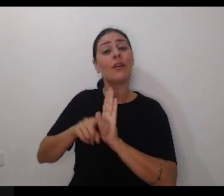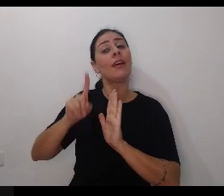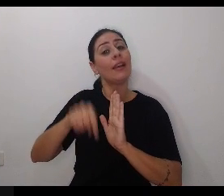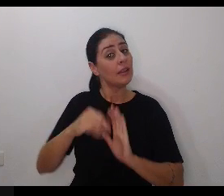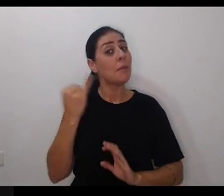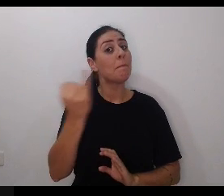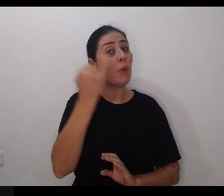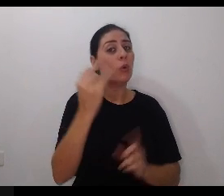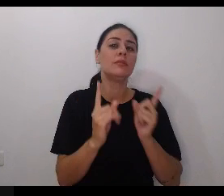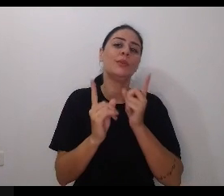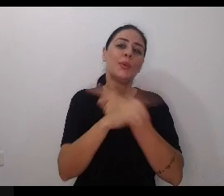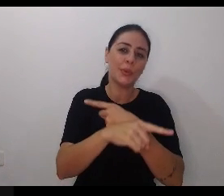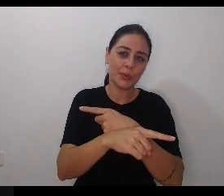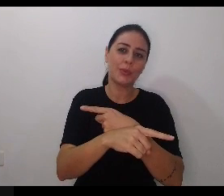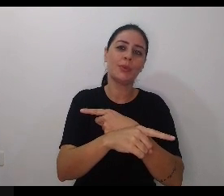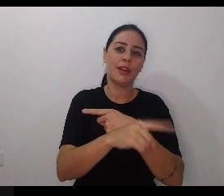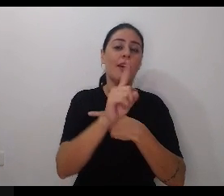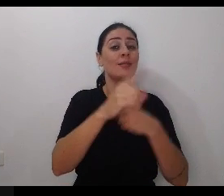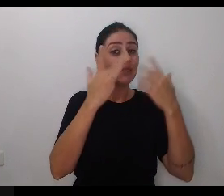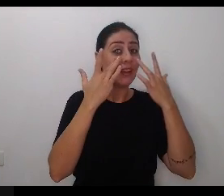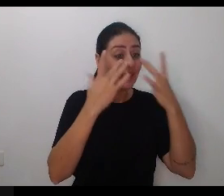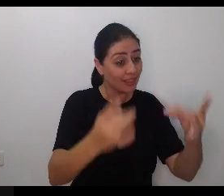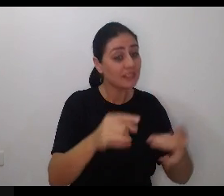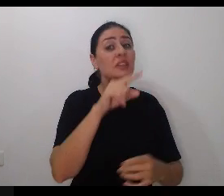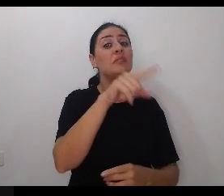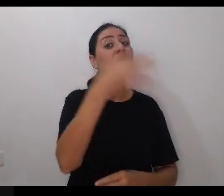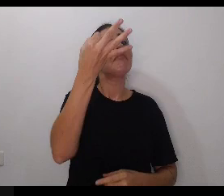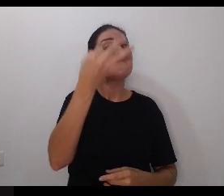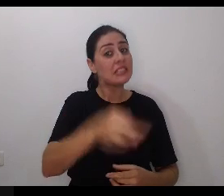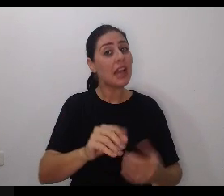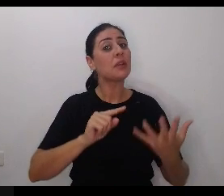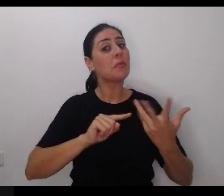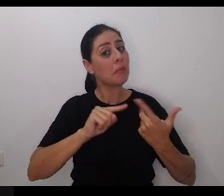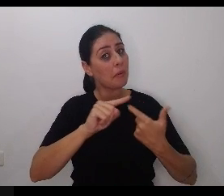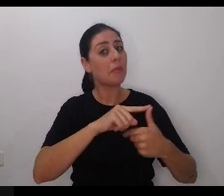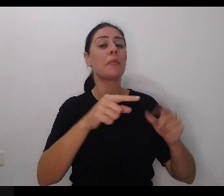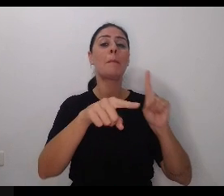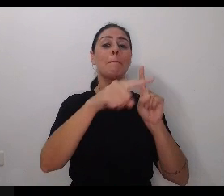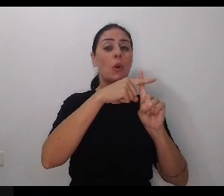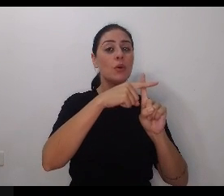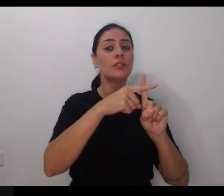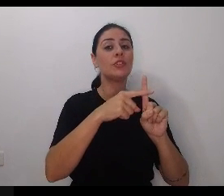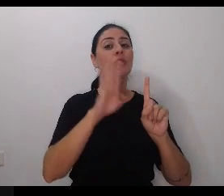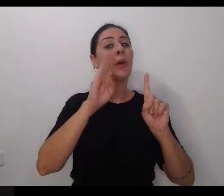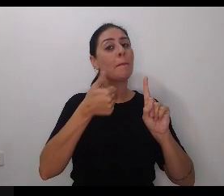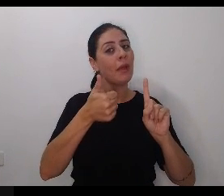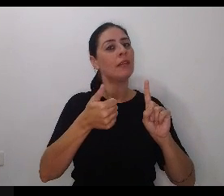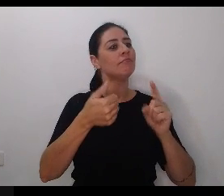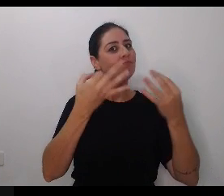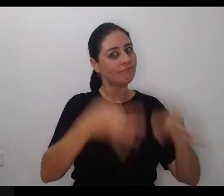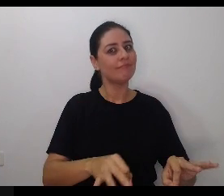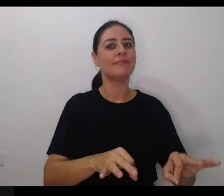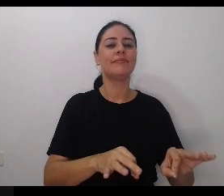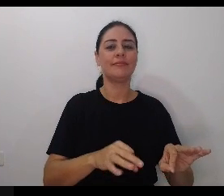foca muito naquilo que está difícil, que a criança não está fazendo, que a gente está tendo dificuldade, e é